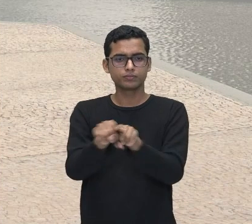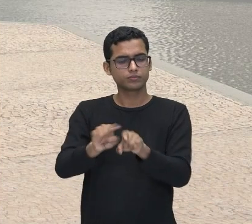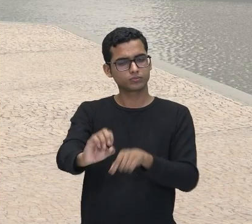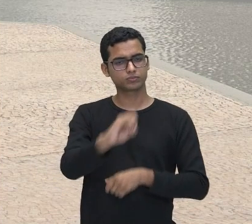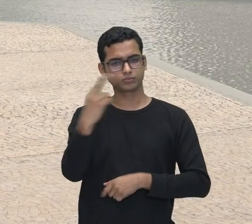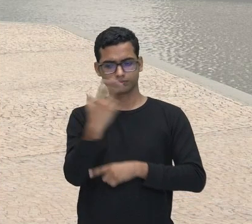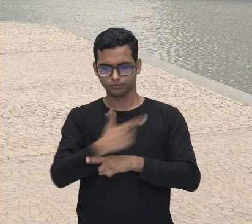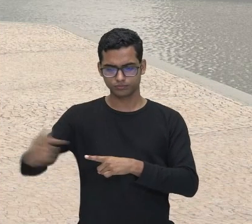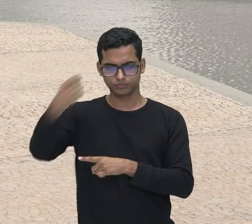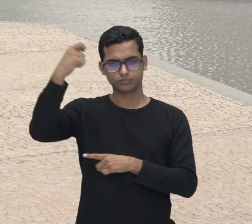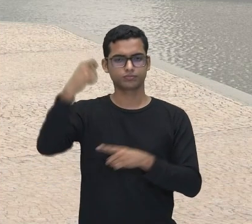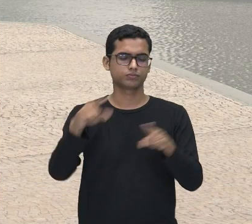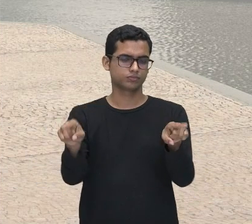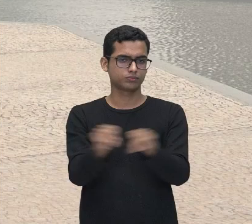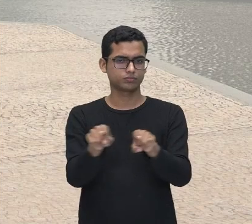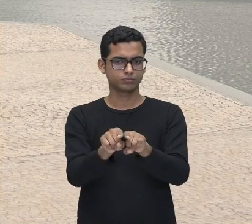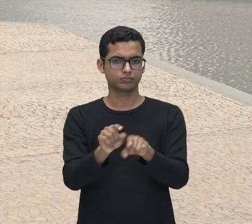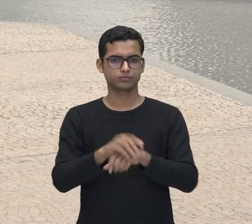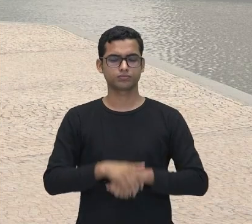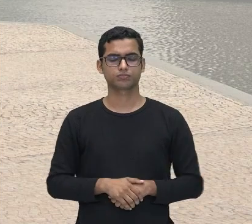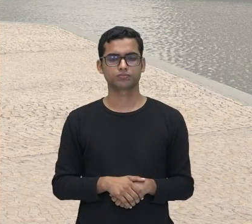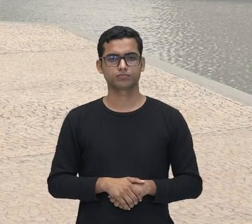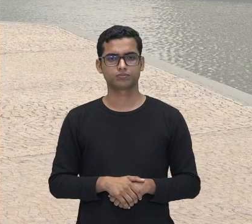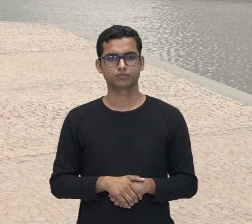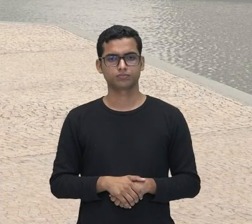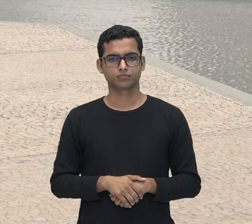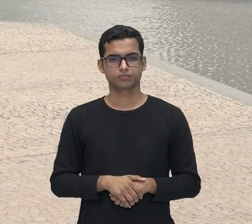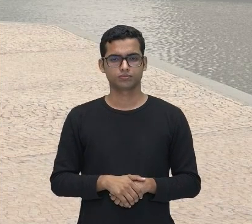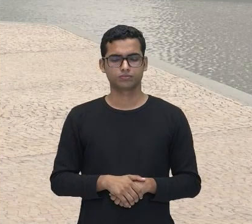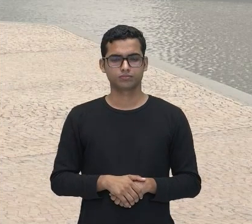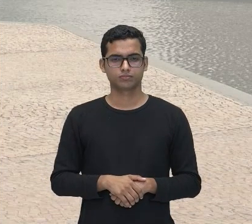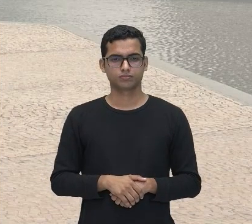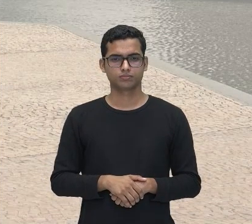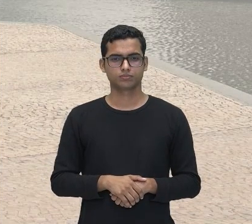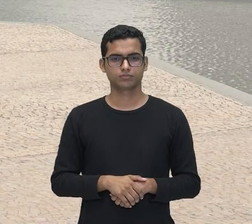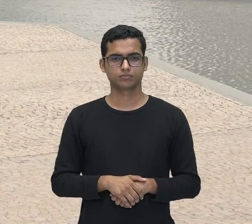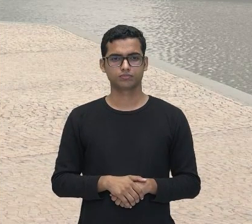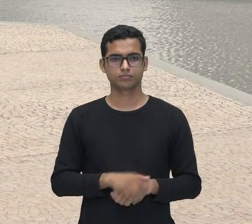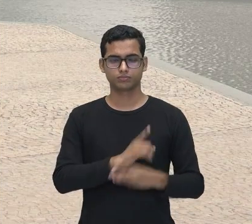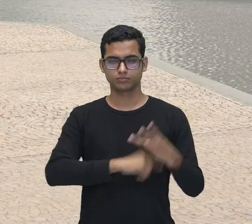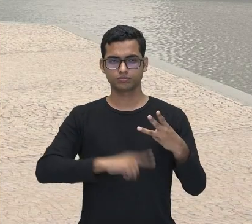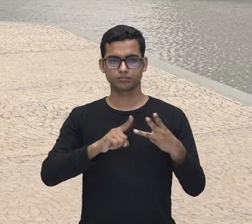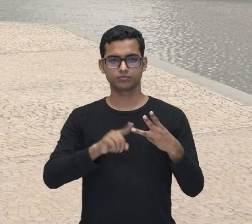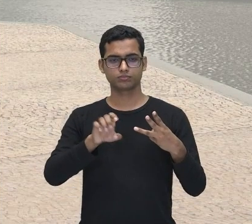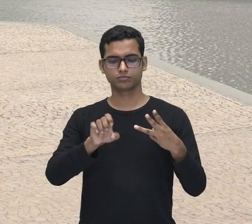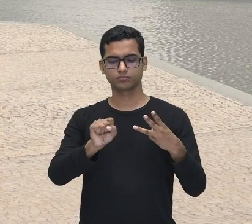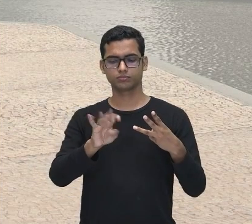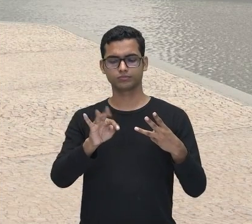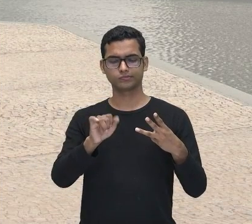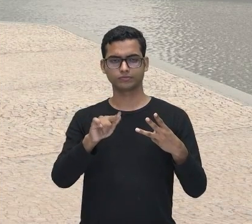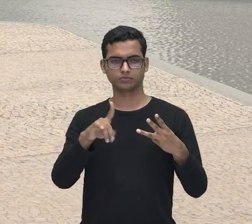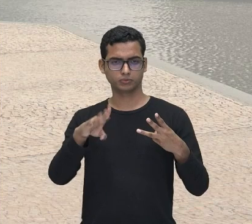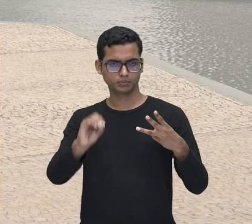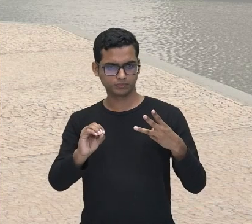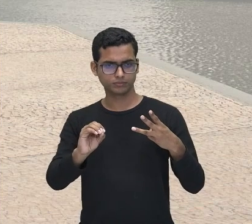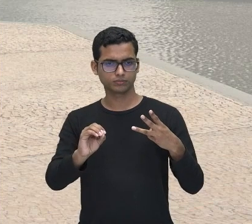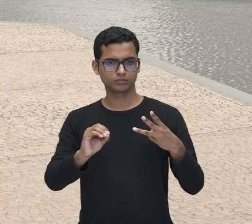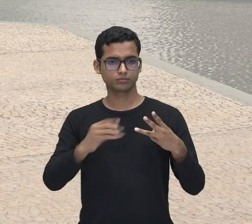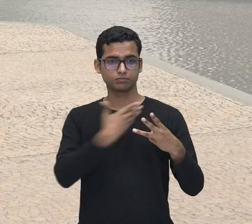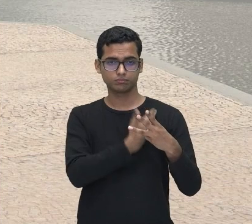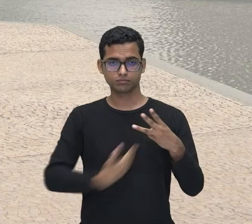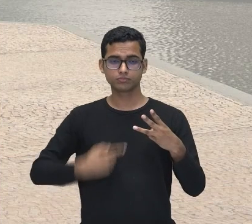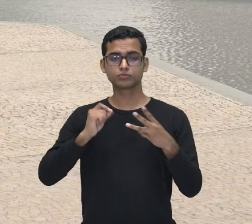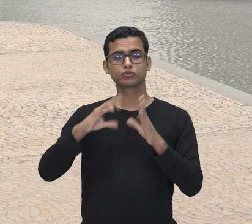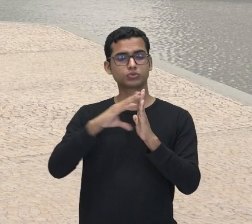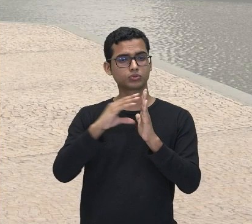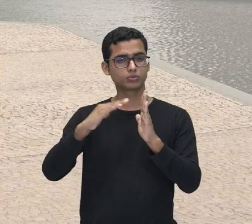ou conquista o poder, certo? E aí, Estado. O Estado é um